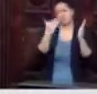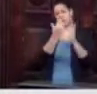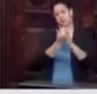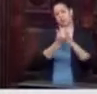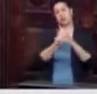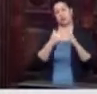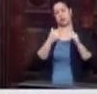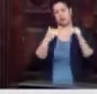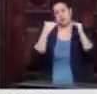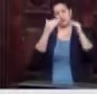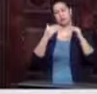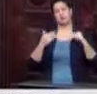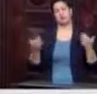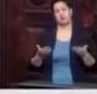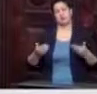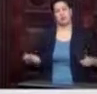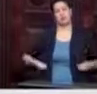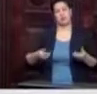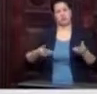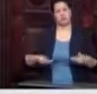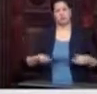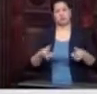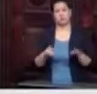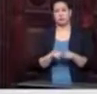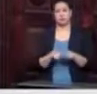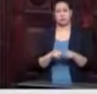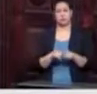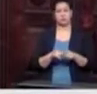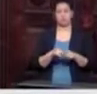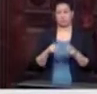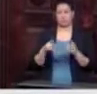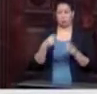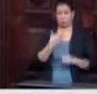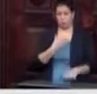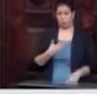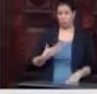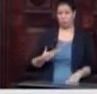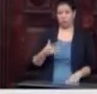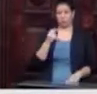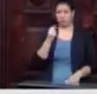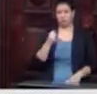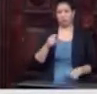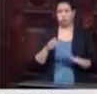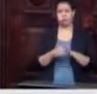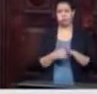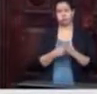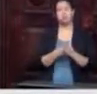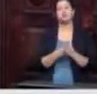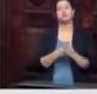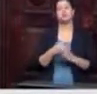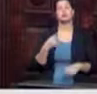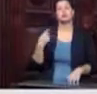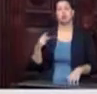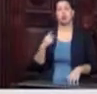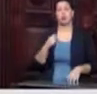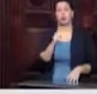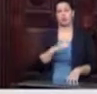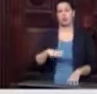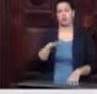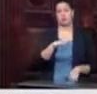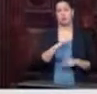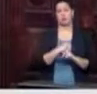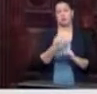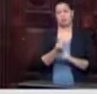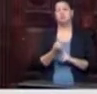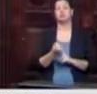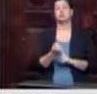atualmente. Entretanto, o governo desvia uma parte do orçamento da Seguridade Social através